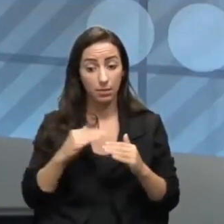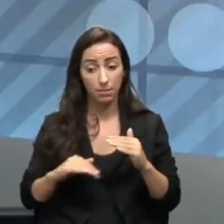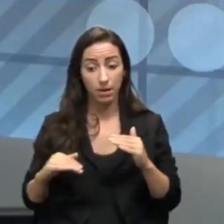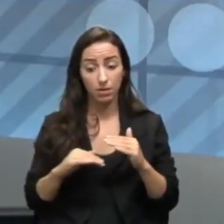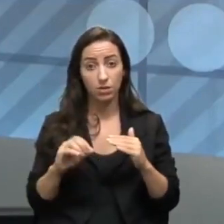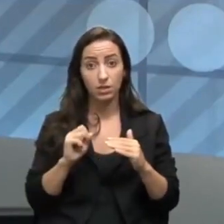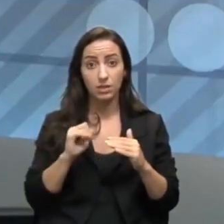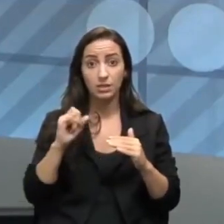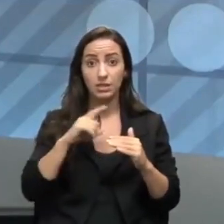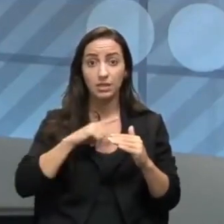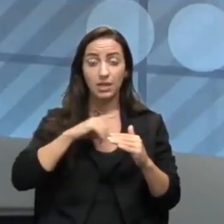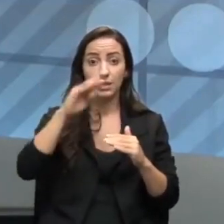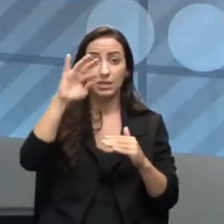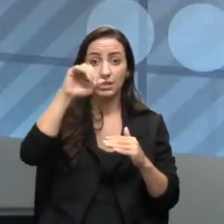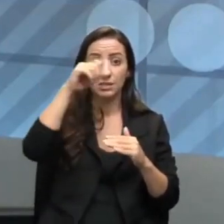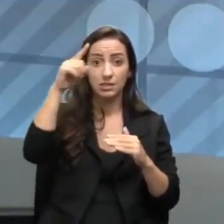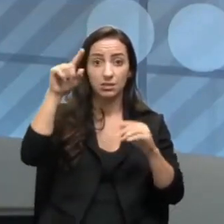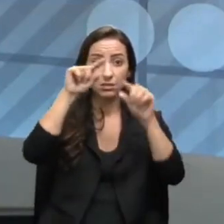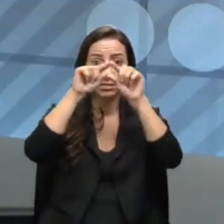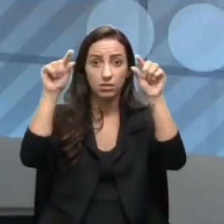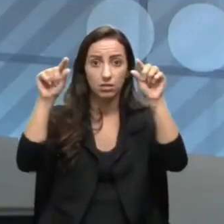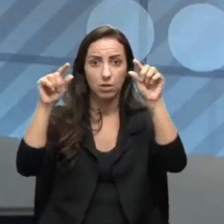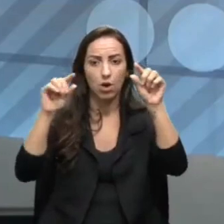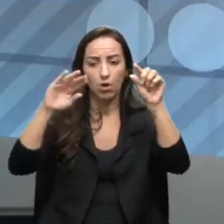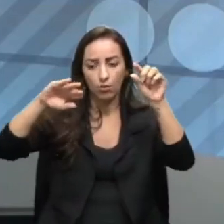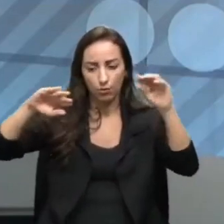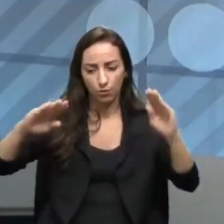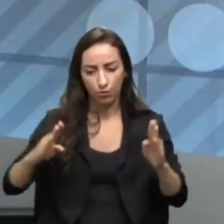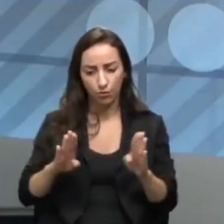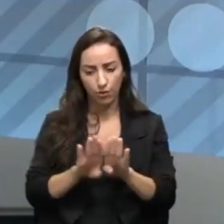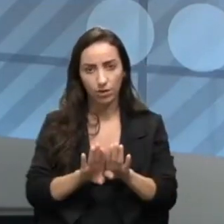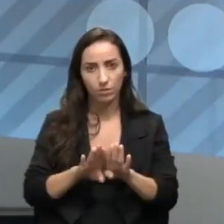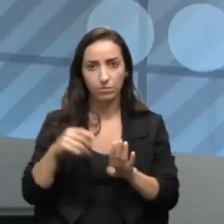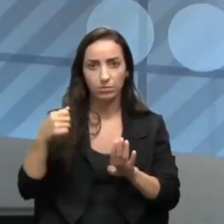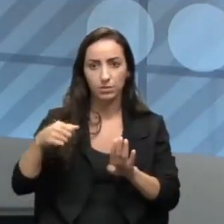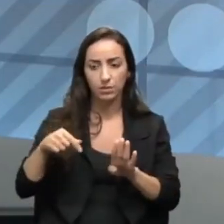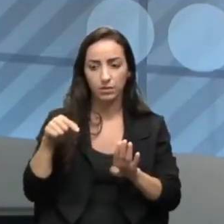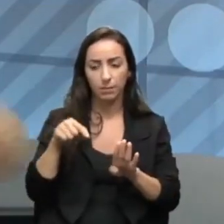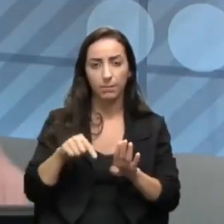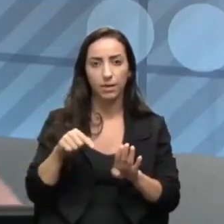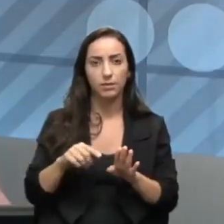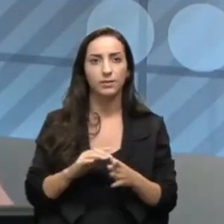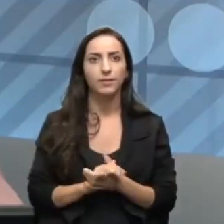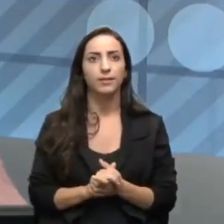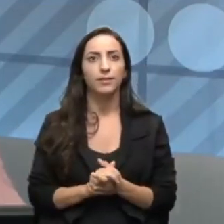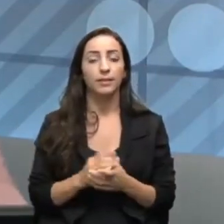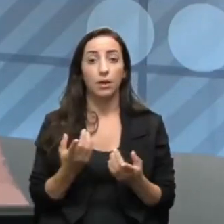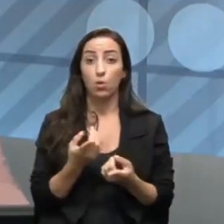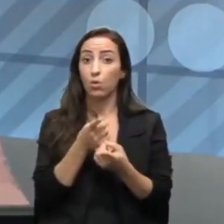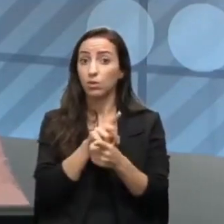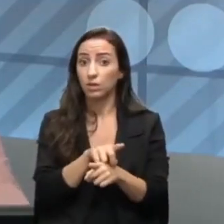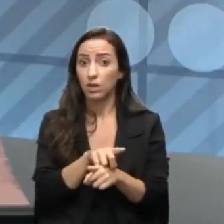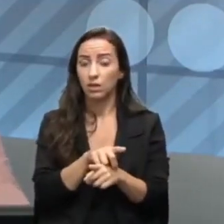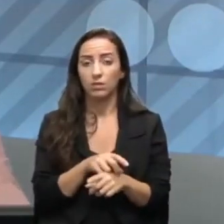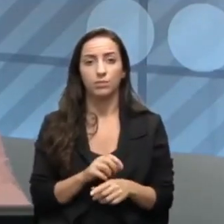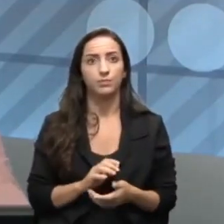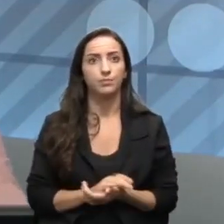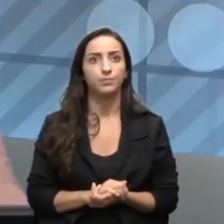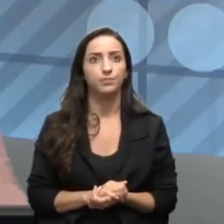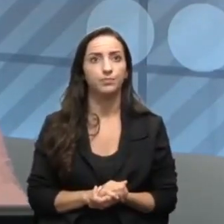se inverte, a gente tem a tração na parte de cima, o fechamento tem que estar na parte de baixo desta viga. Isso é um ponto muito